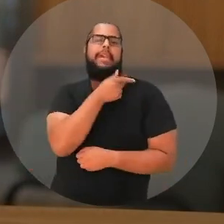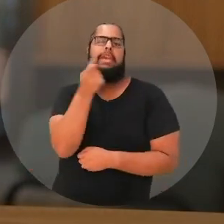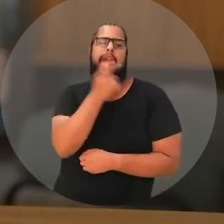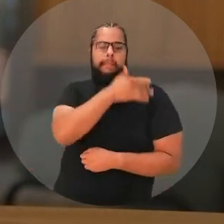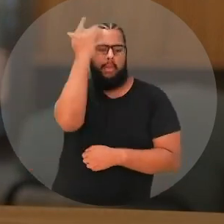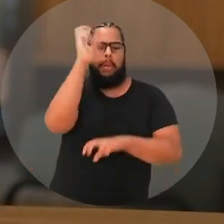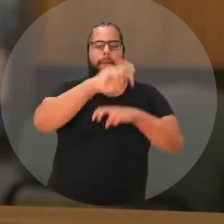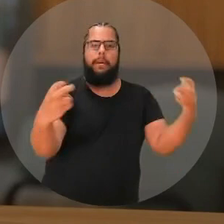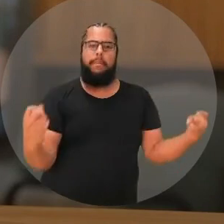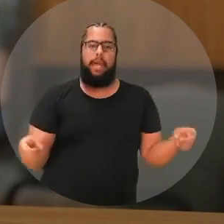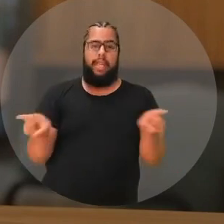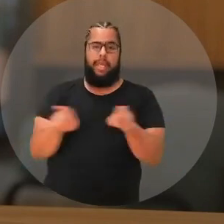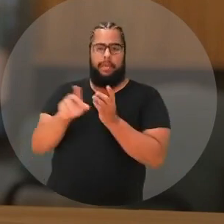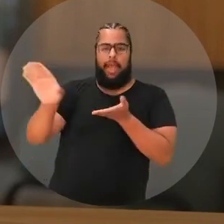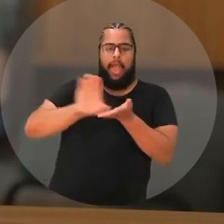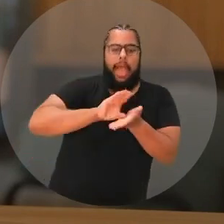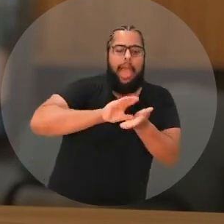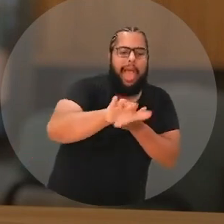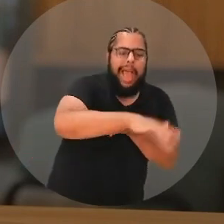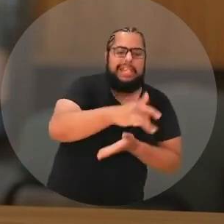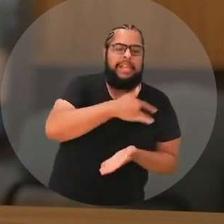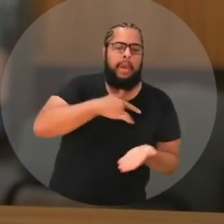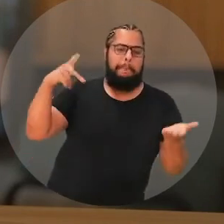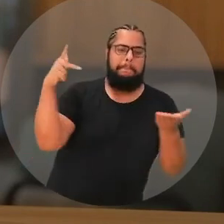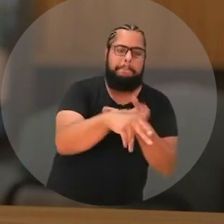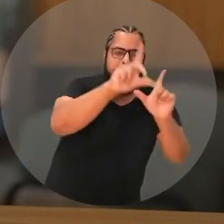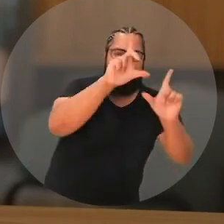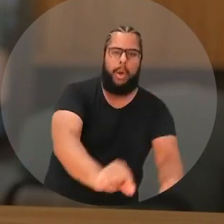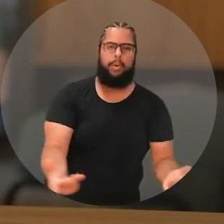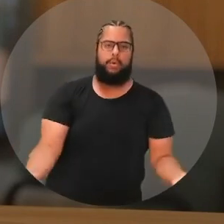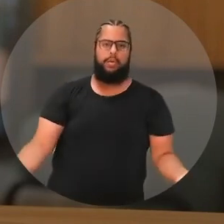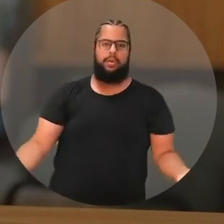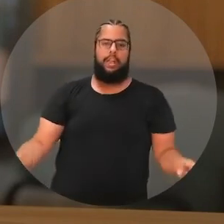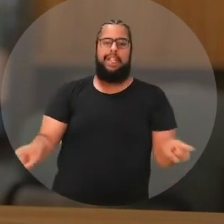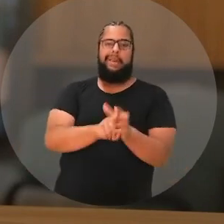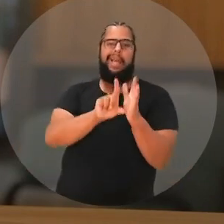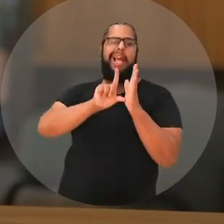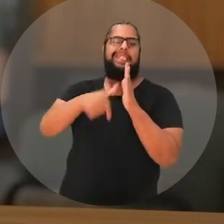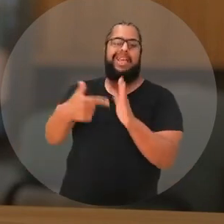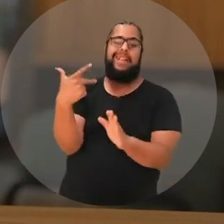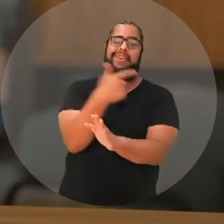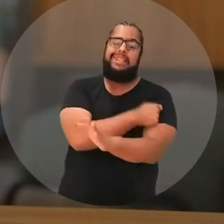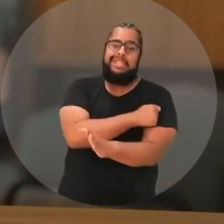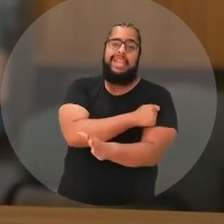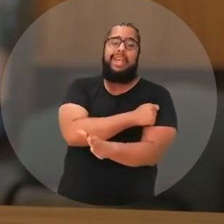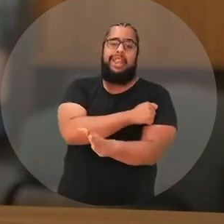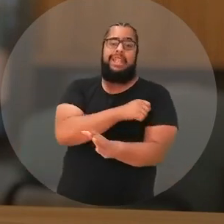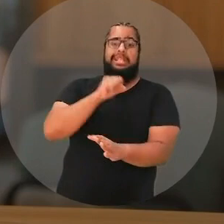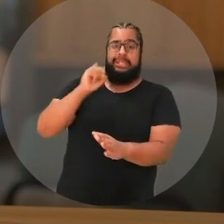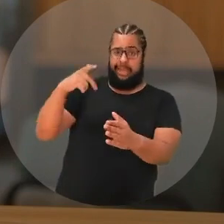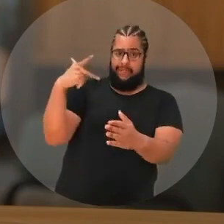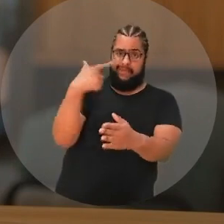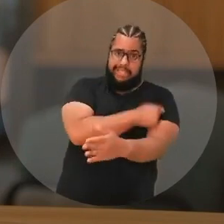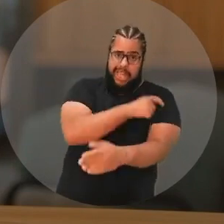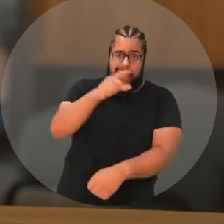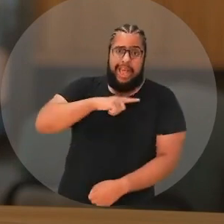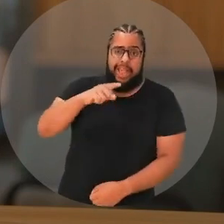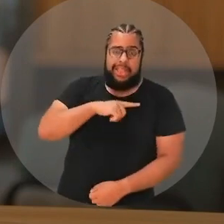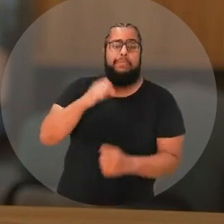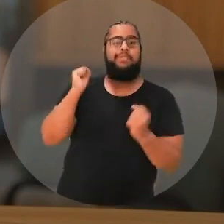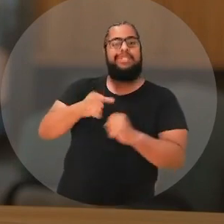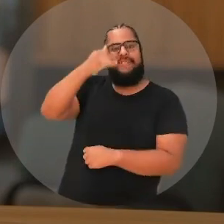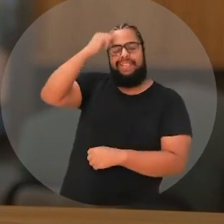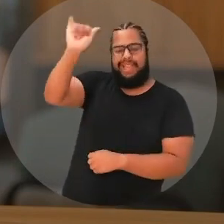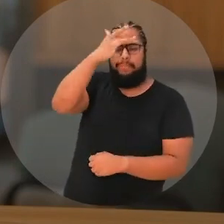dos mortos, cortou dinheiro da saúde em plena pandemia, atrasou a vacina e impediu que milhares de